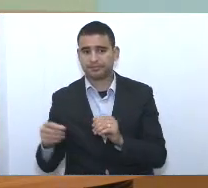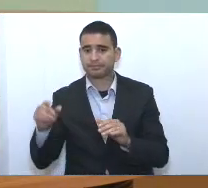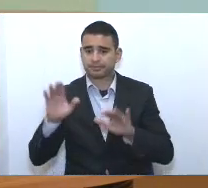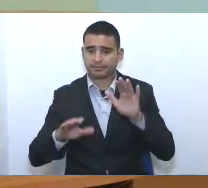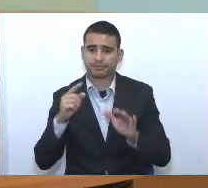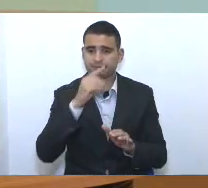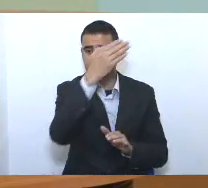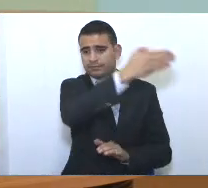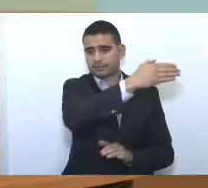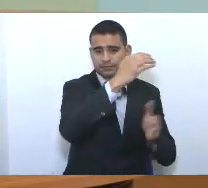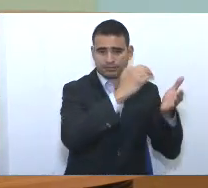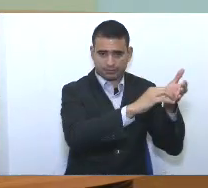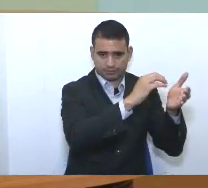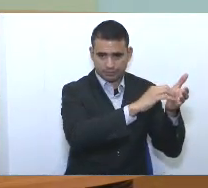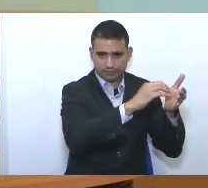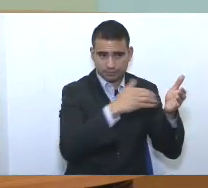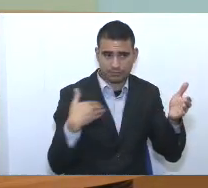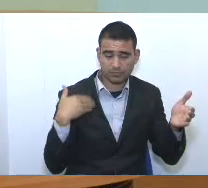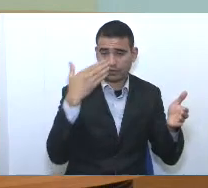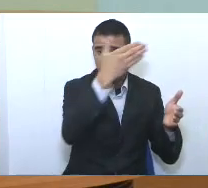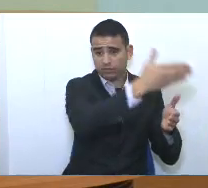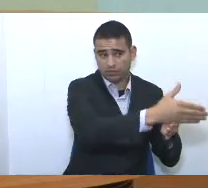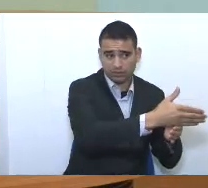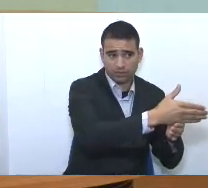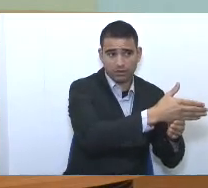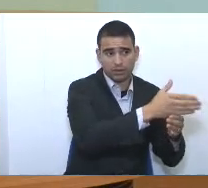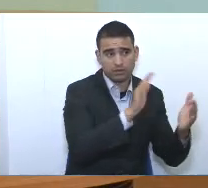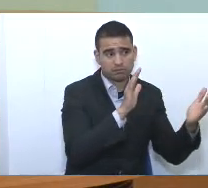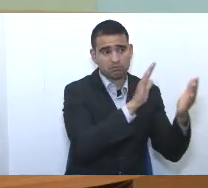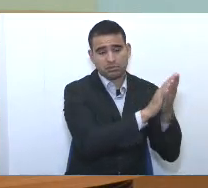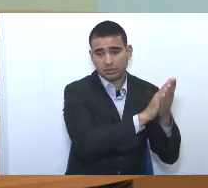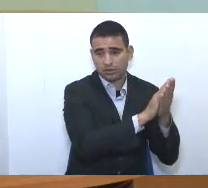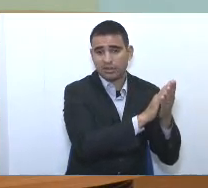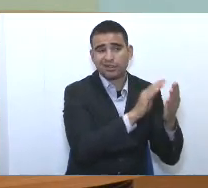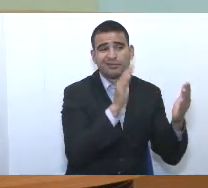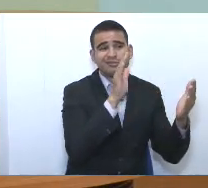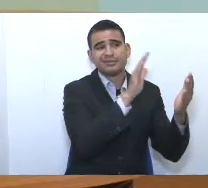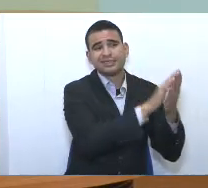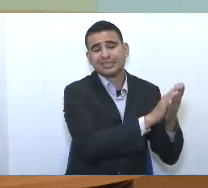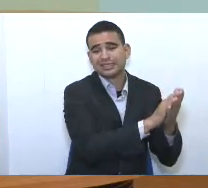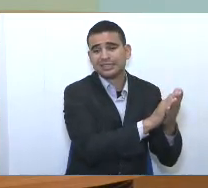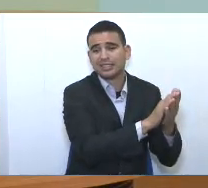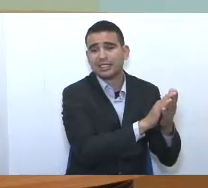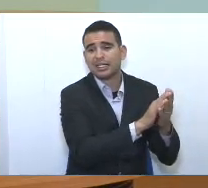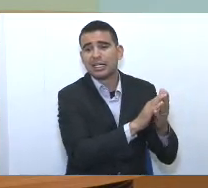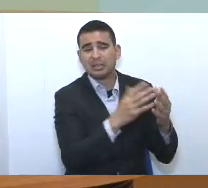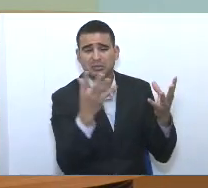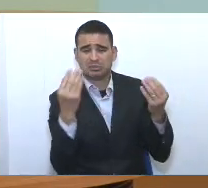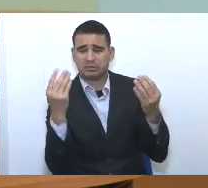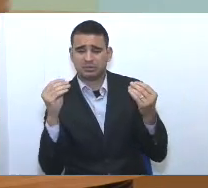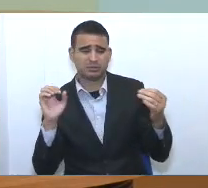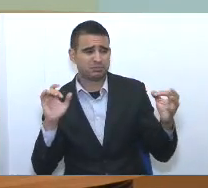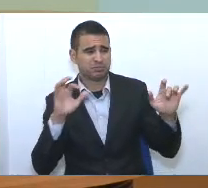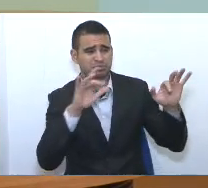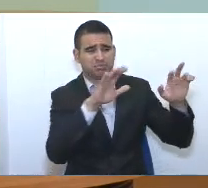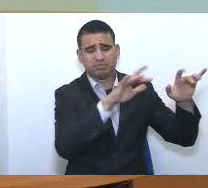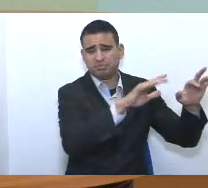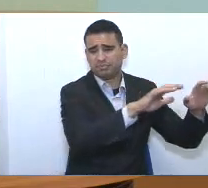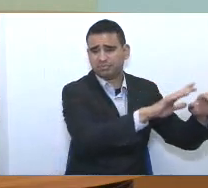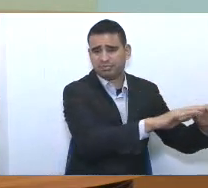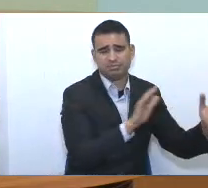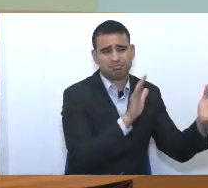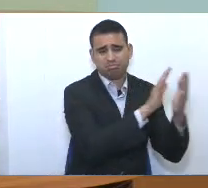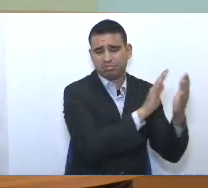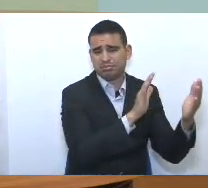recebidos, pelo contrário, somos muito bem recebidos, mas a gente sabe que quando chega lá, além da nossa demanda, tem mais 10 ali